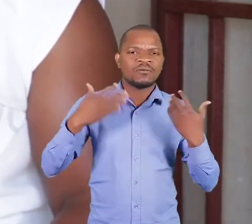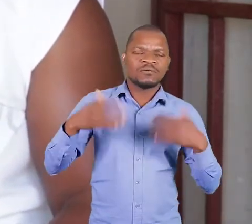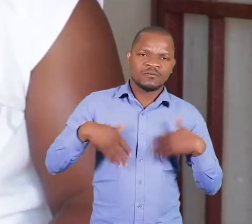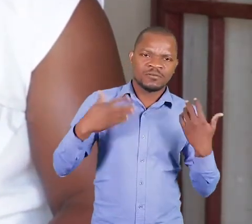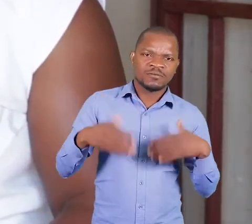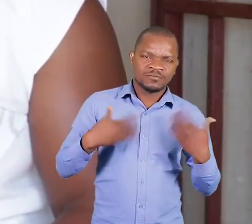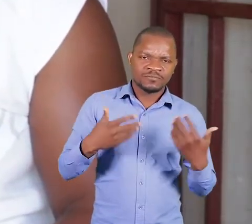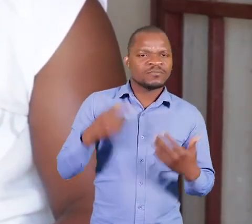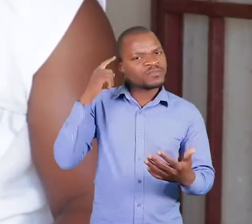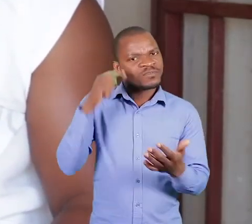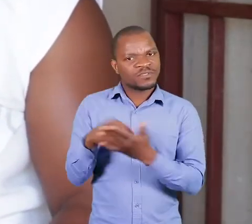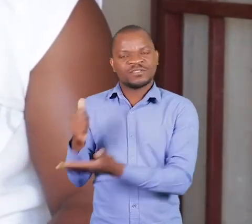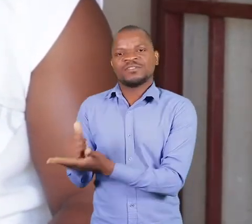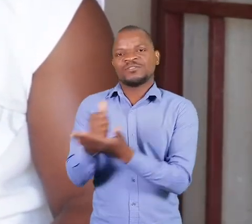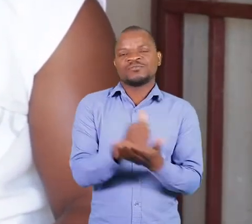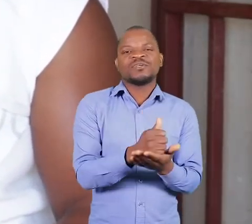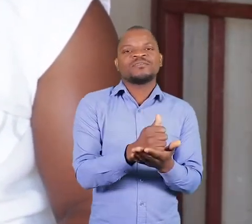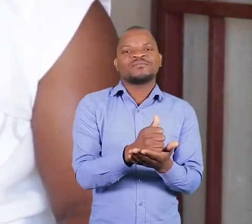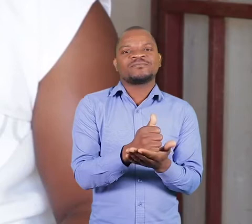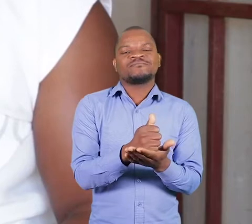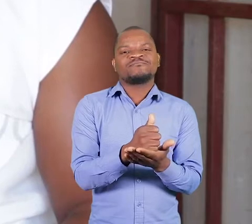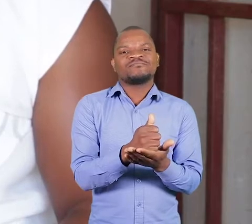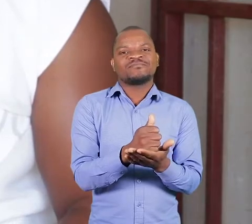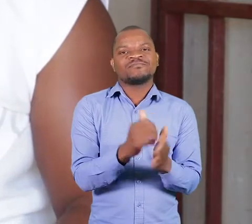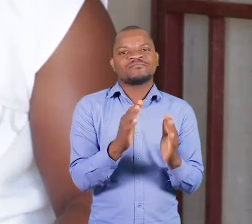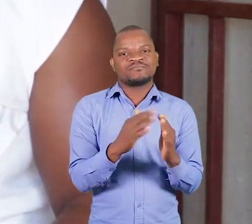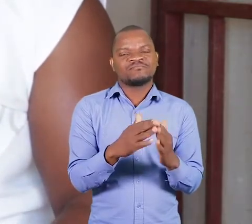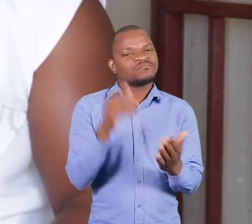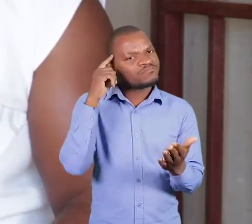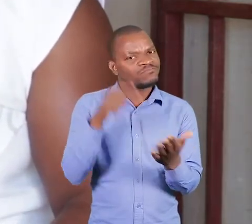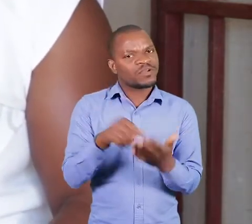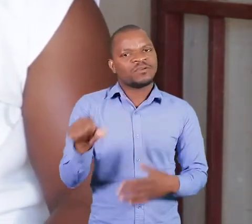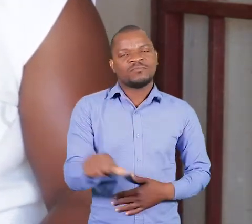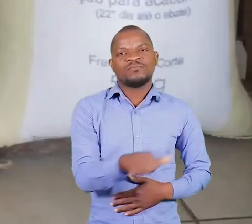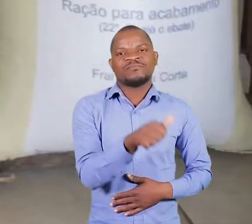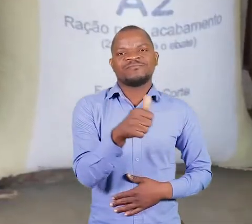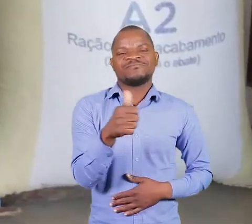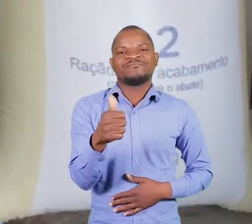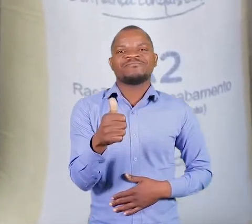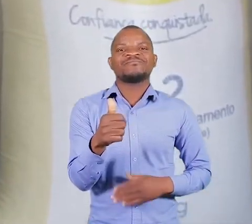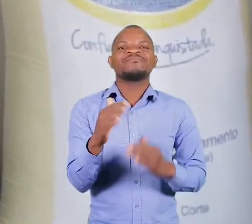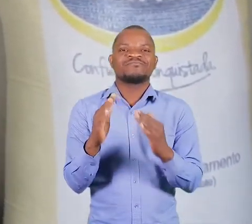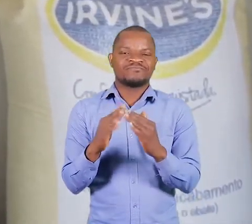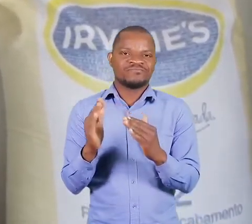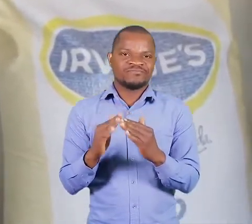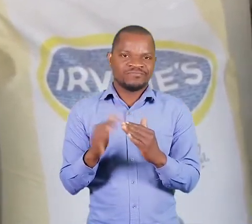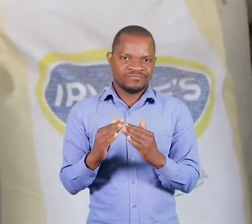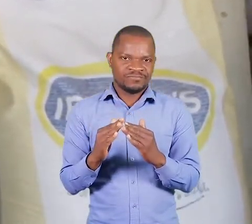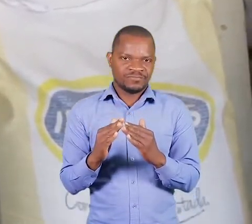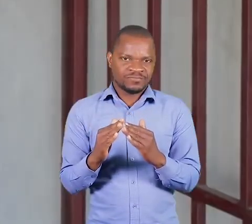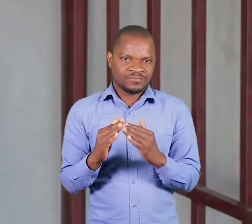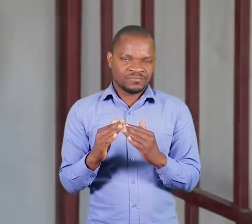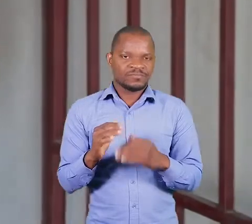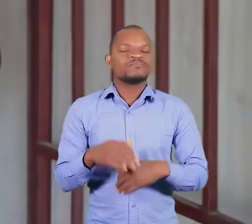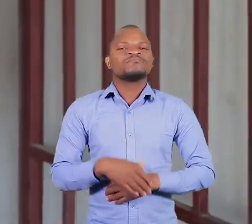também ajudei nas contas dele lá em casa. E melhorou muita coisa.